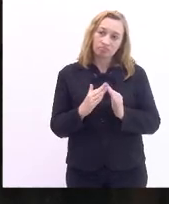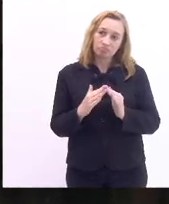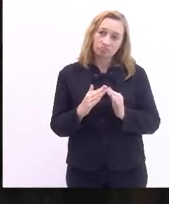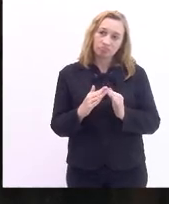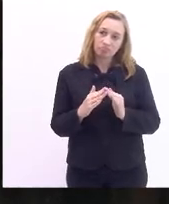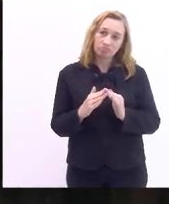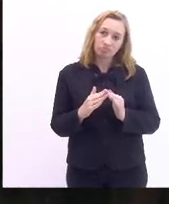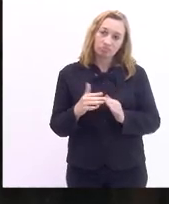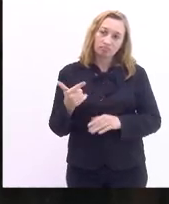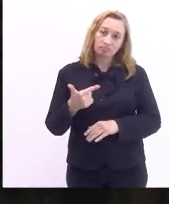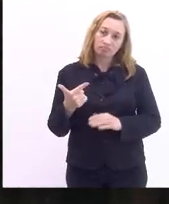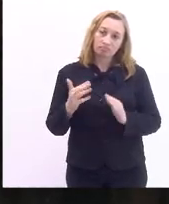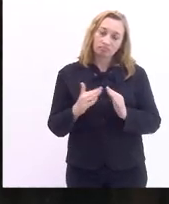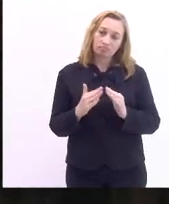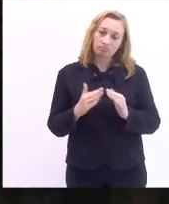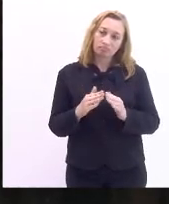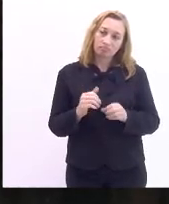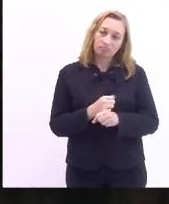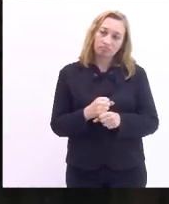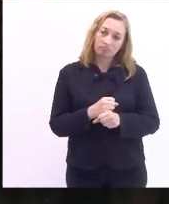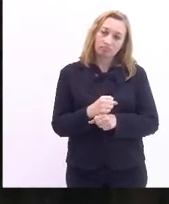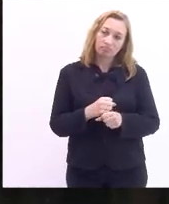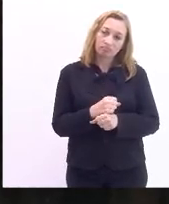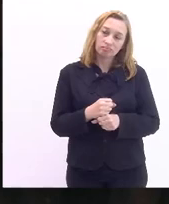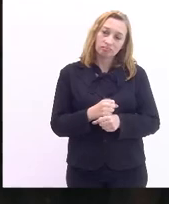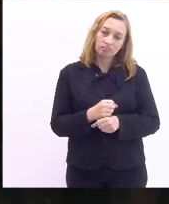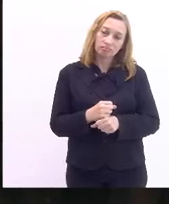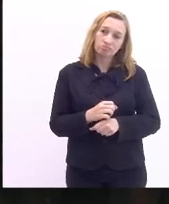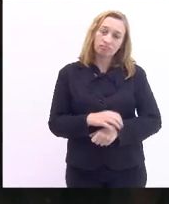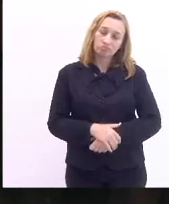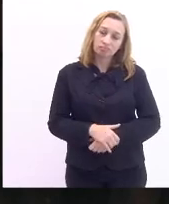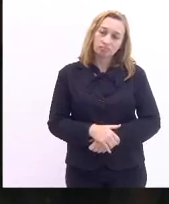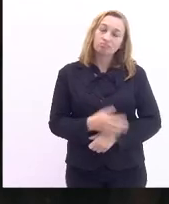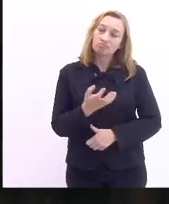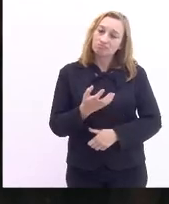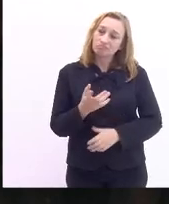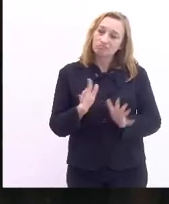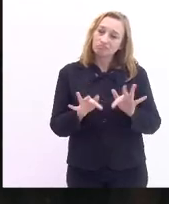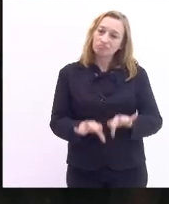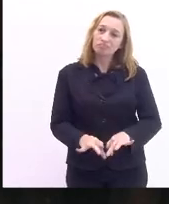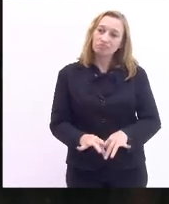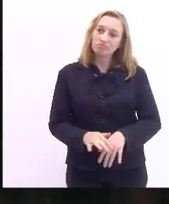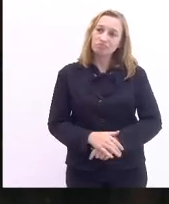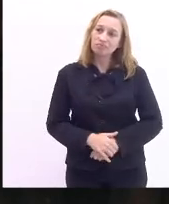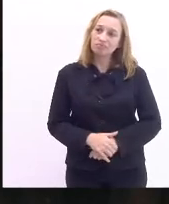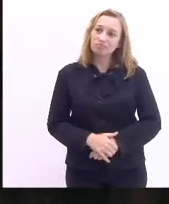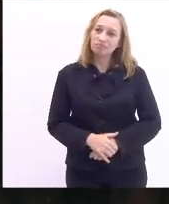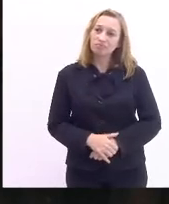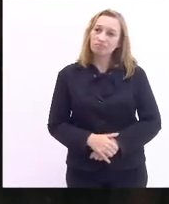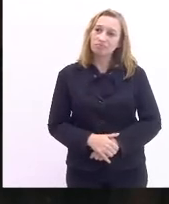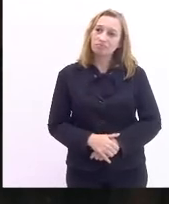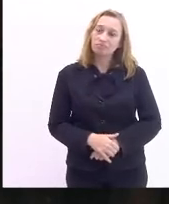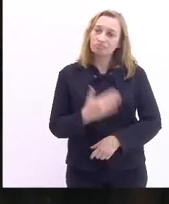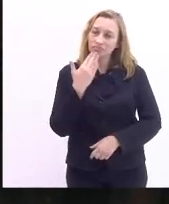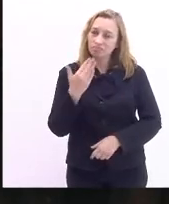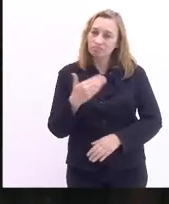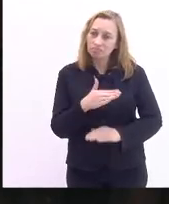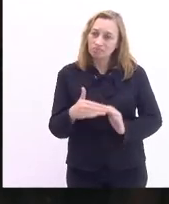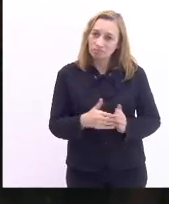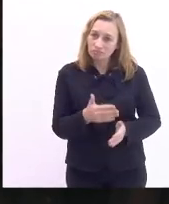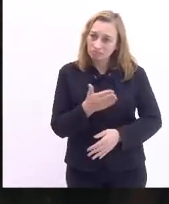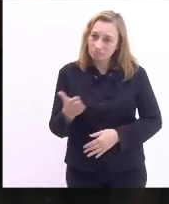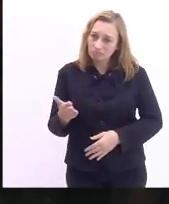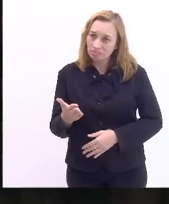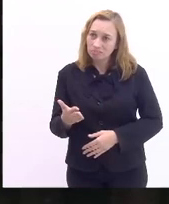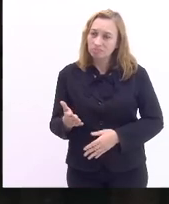da minha segunda casa há muitos anos que é o Sinttel eu quero aqui terminar e pedir todo mundo a maioria daqui não conheceu